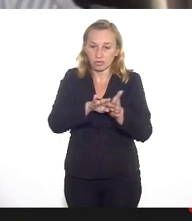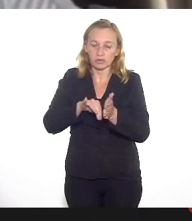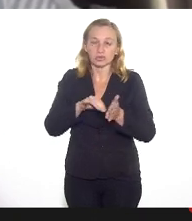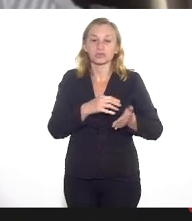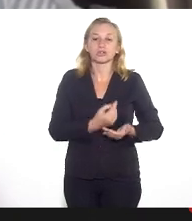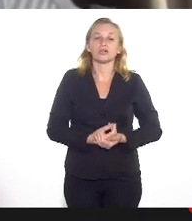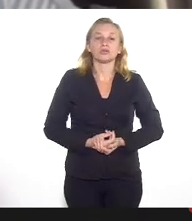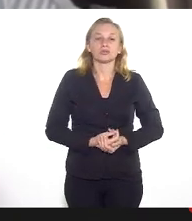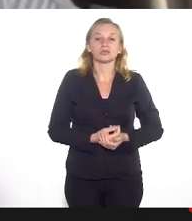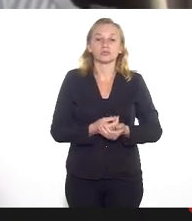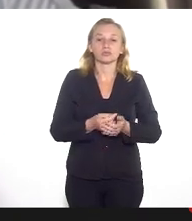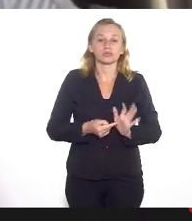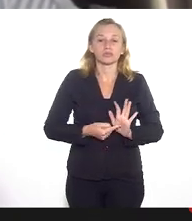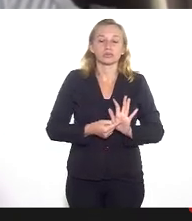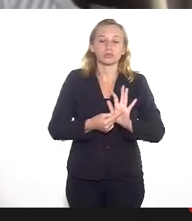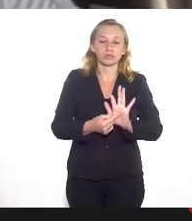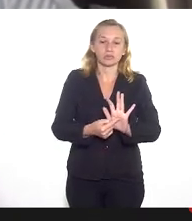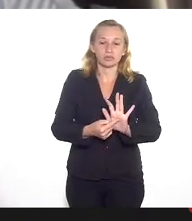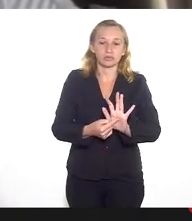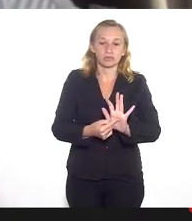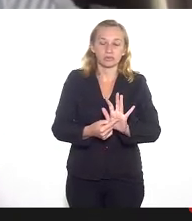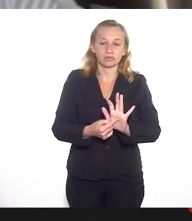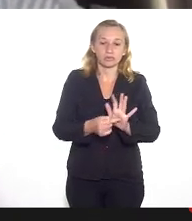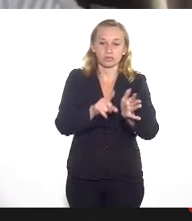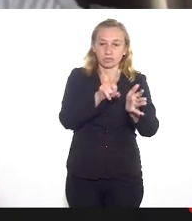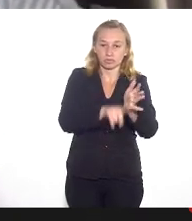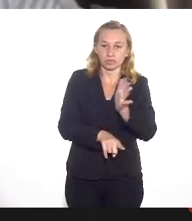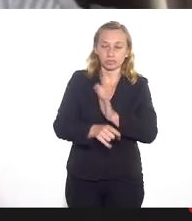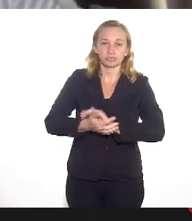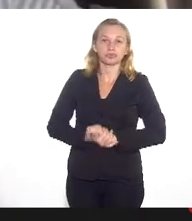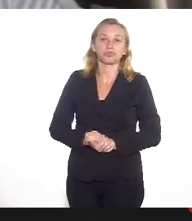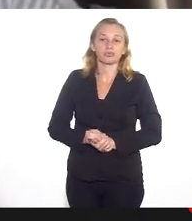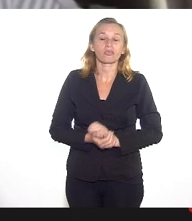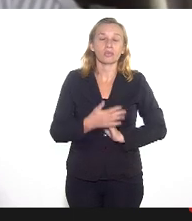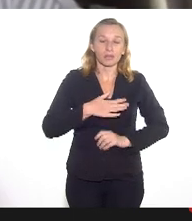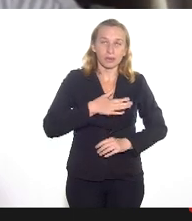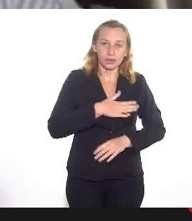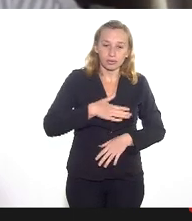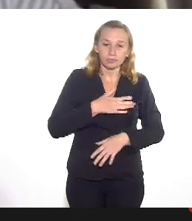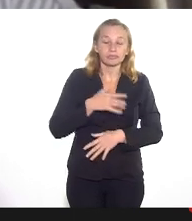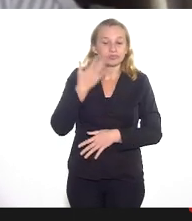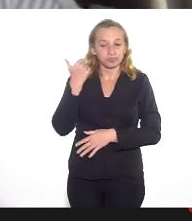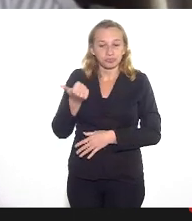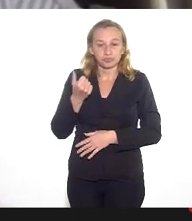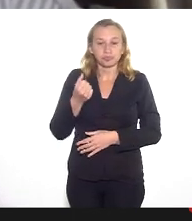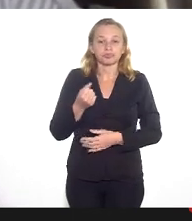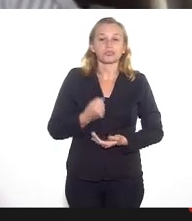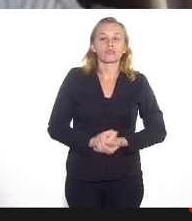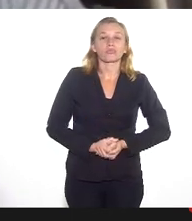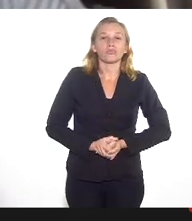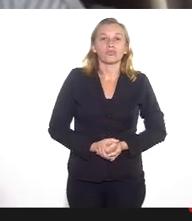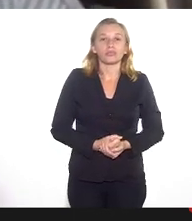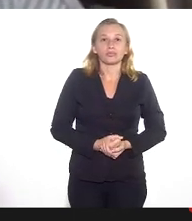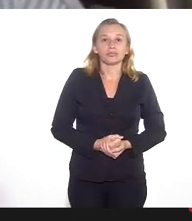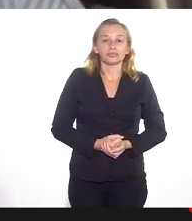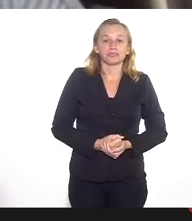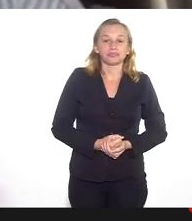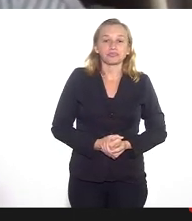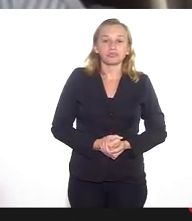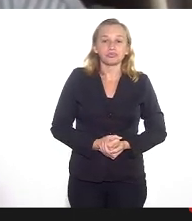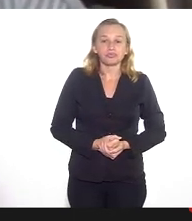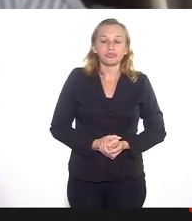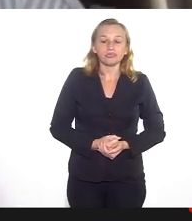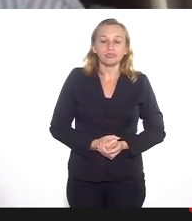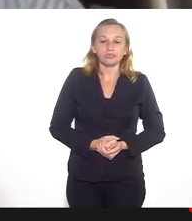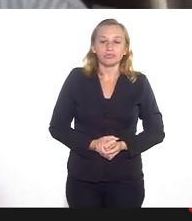são declarados para fins de dedução. Então, eu gostaria de saber se existiria uma escrituração